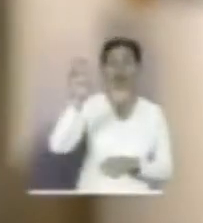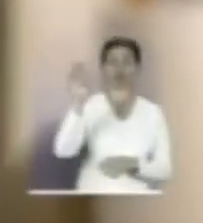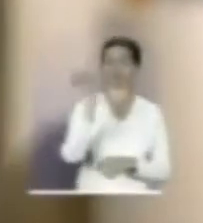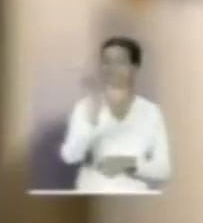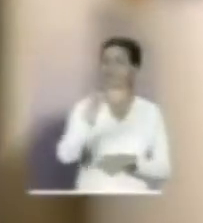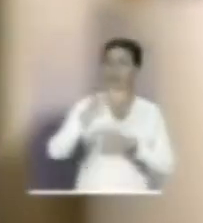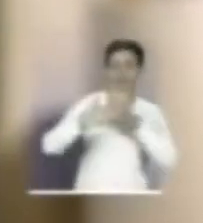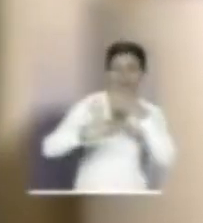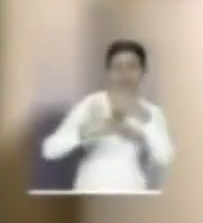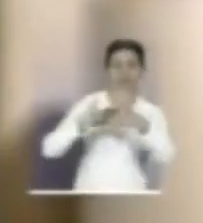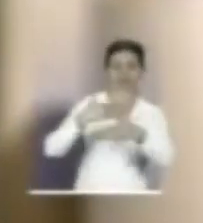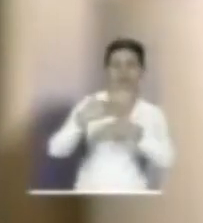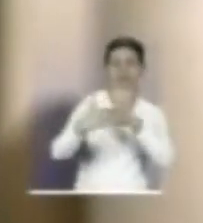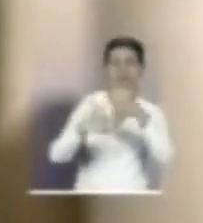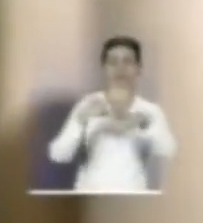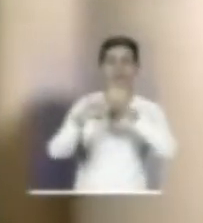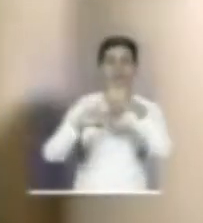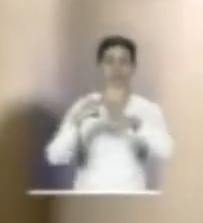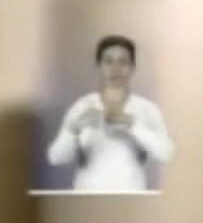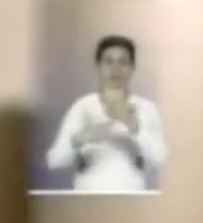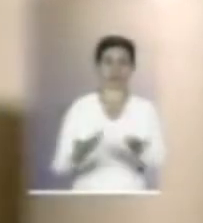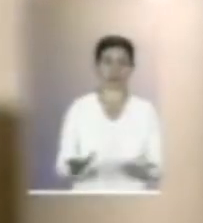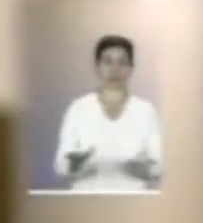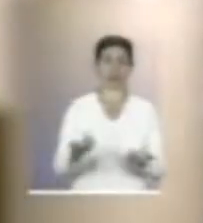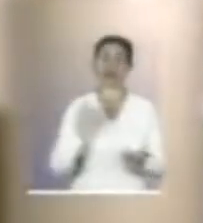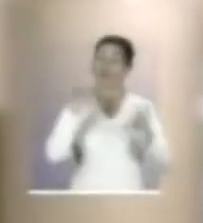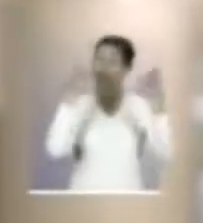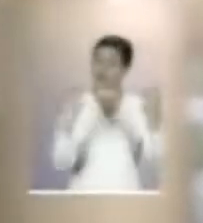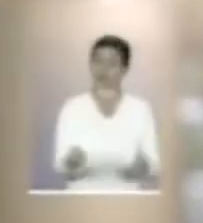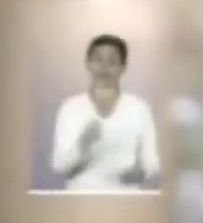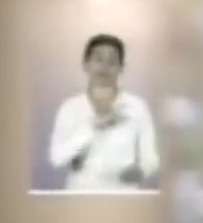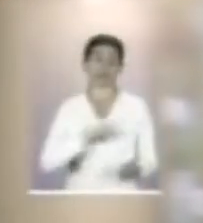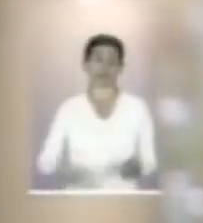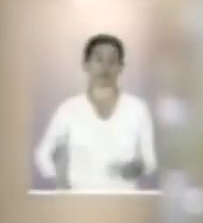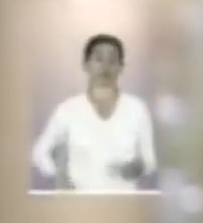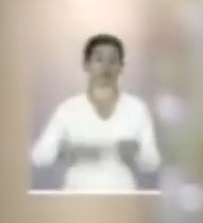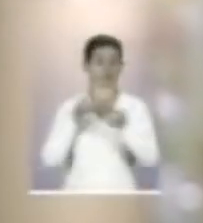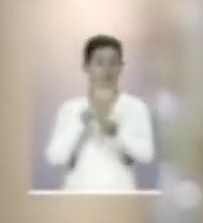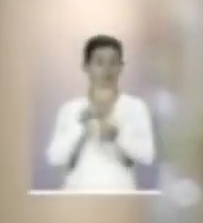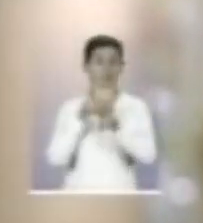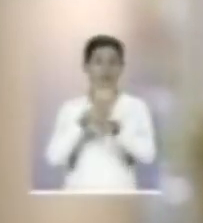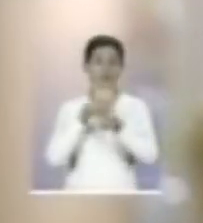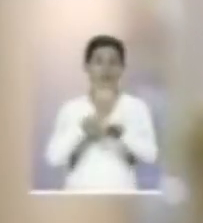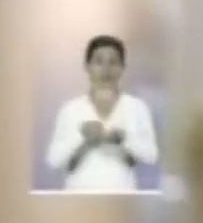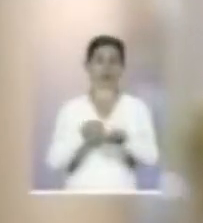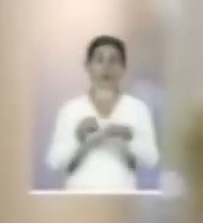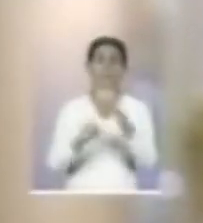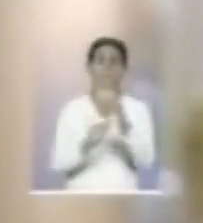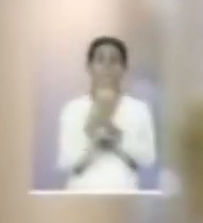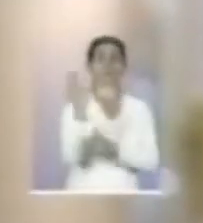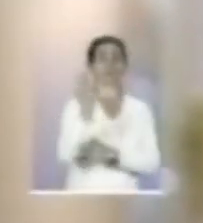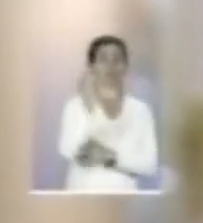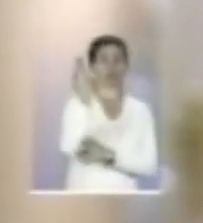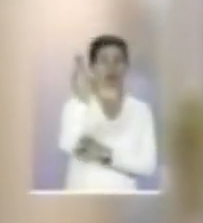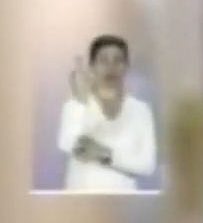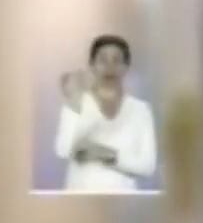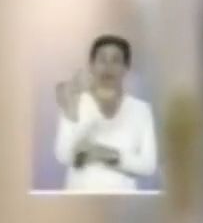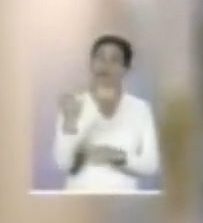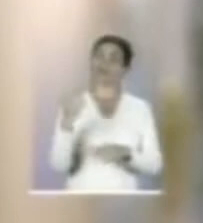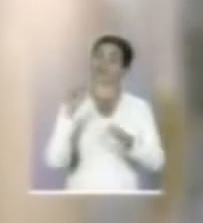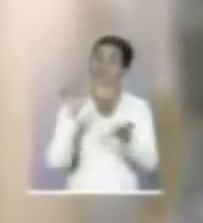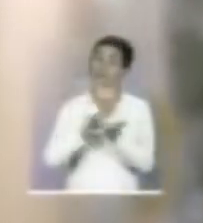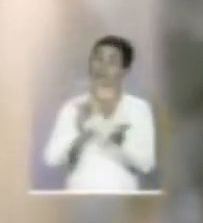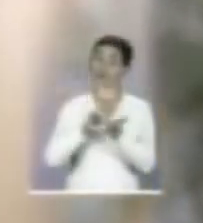trabalho passo a passo. Como presidente, quero colocar a educação como a primeira das